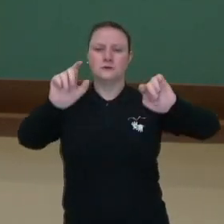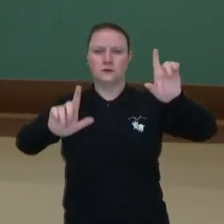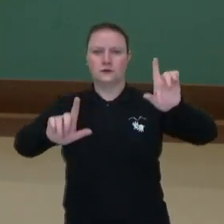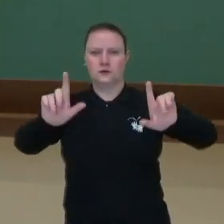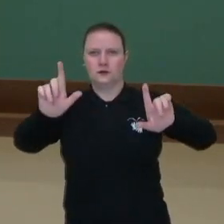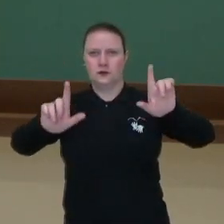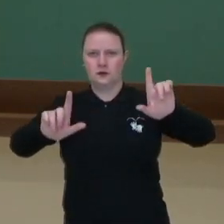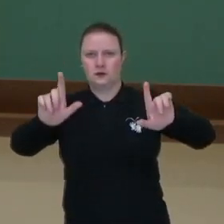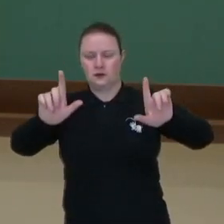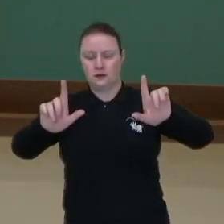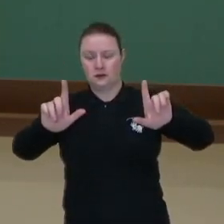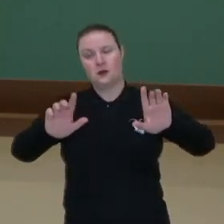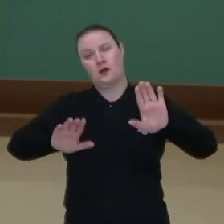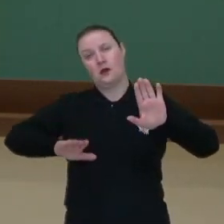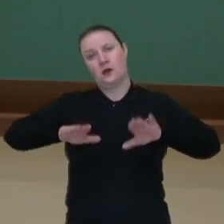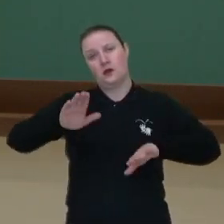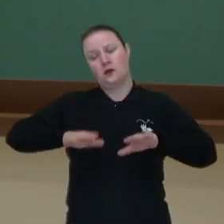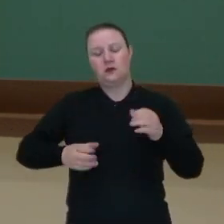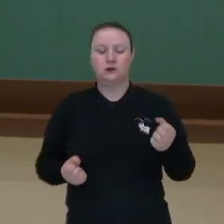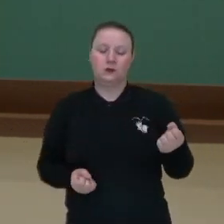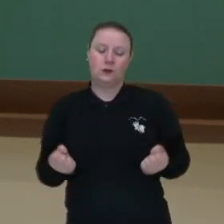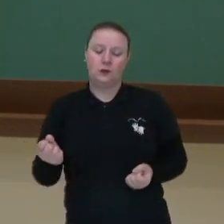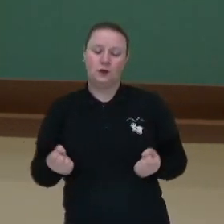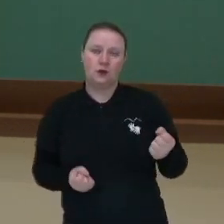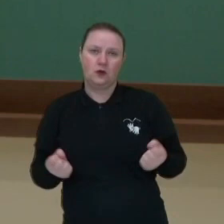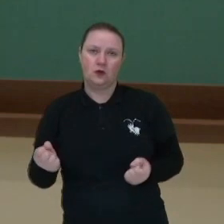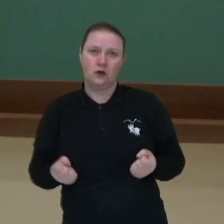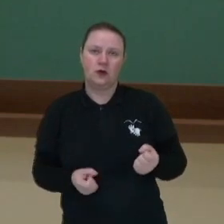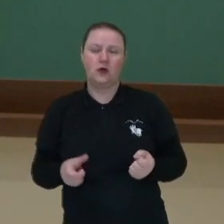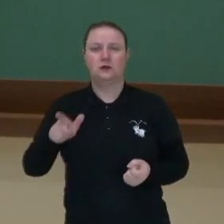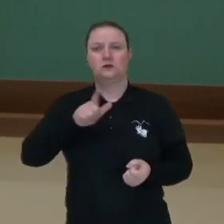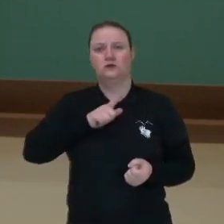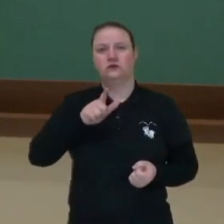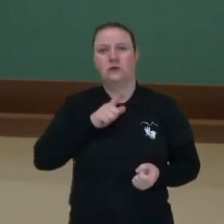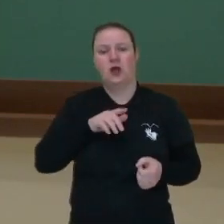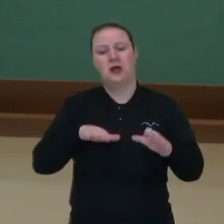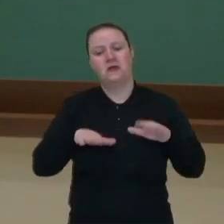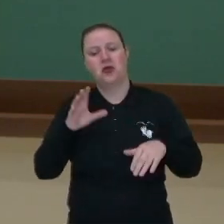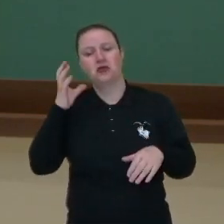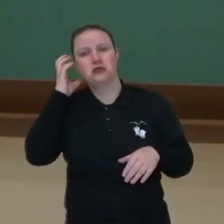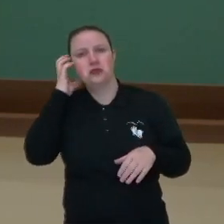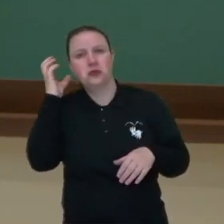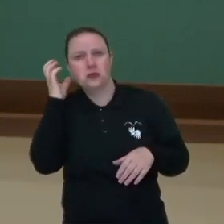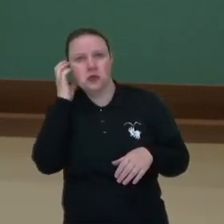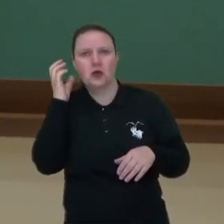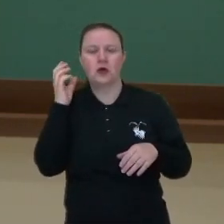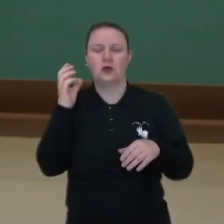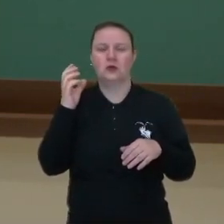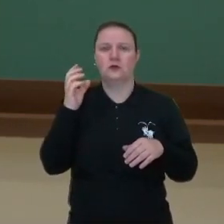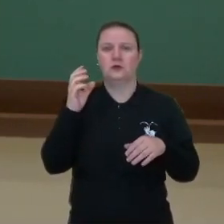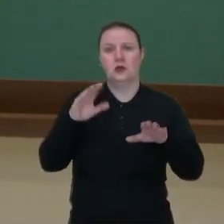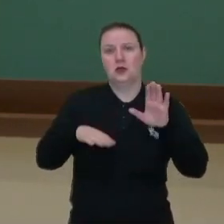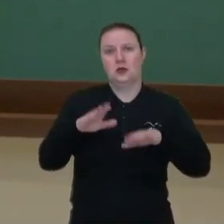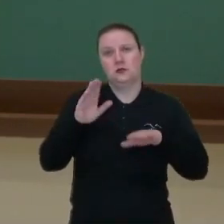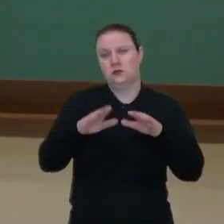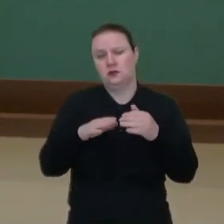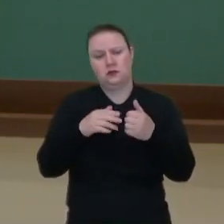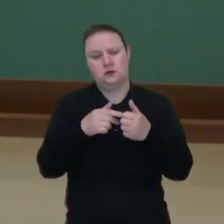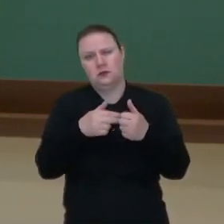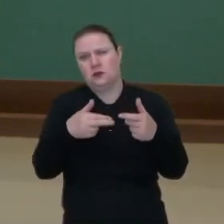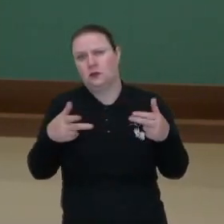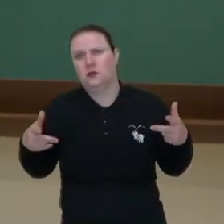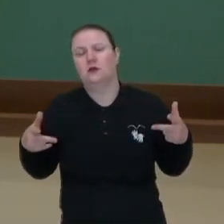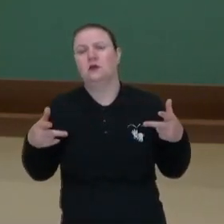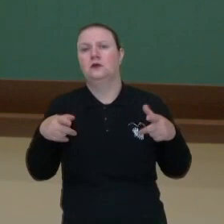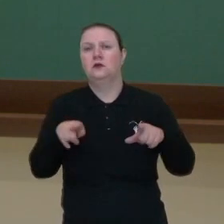mesmo? Ou às vezes estamos dentro do carro e tem uma emissora lá transmitindo algum tipo de informação, né? Algum